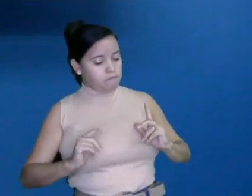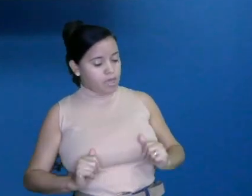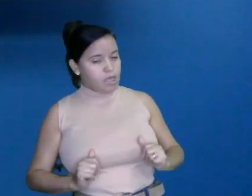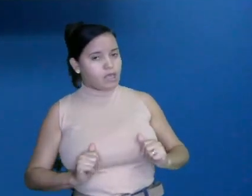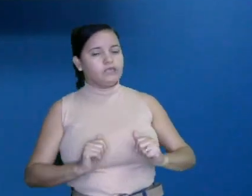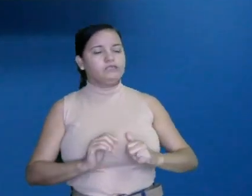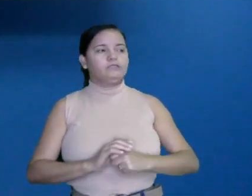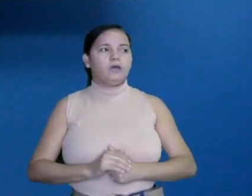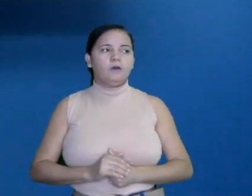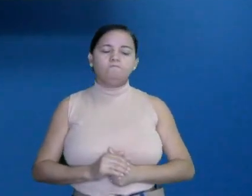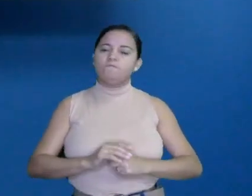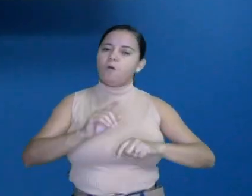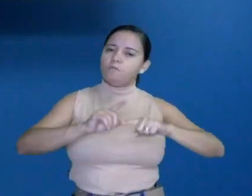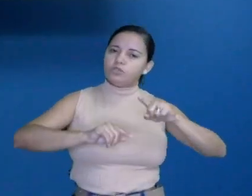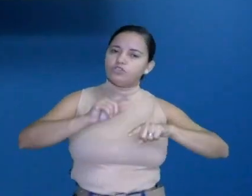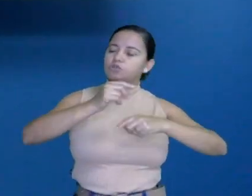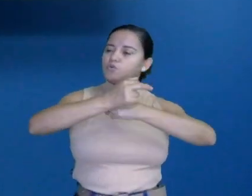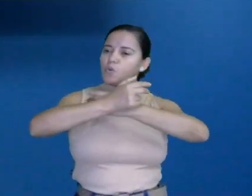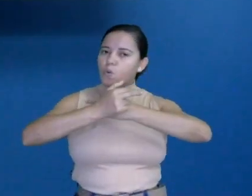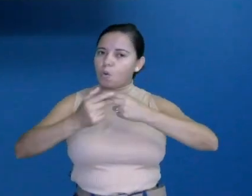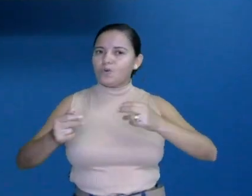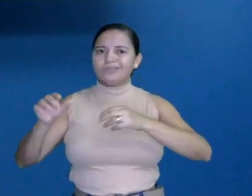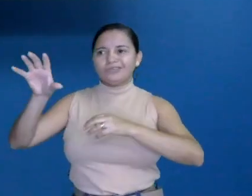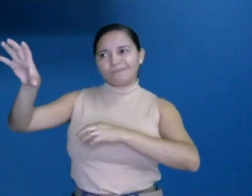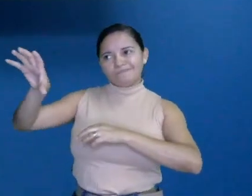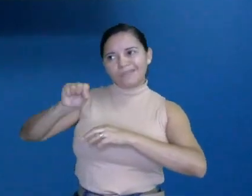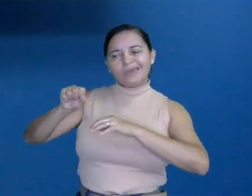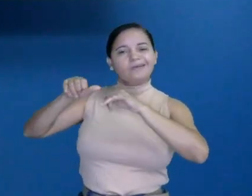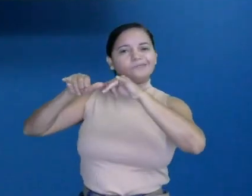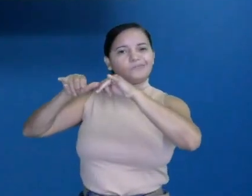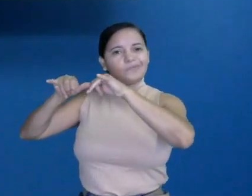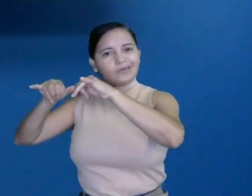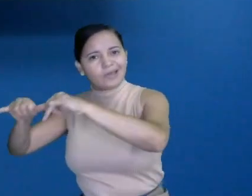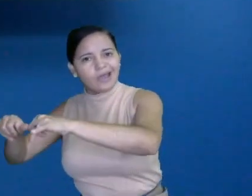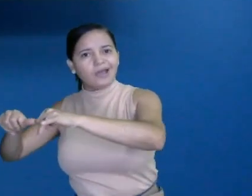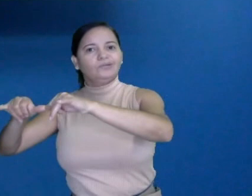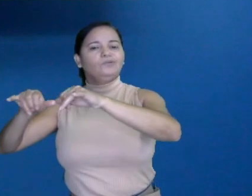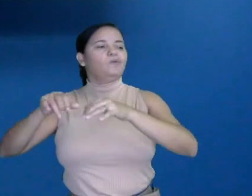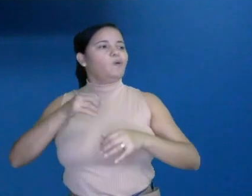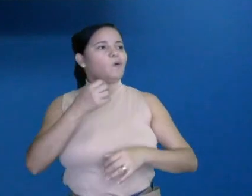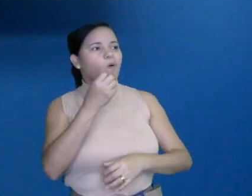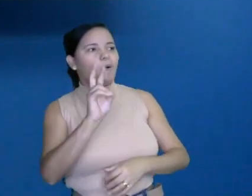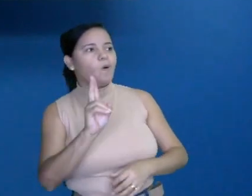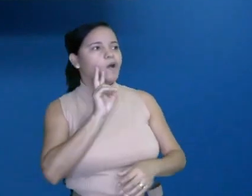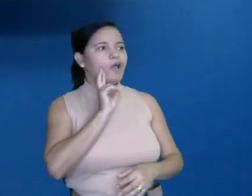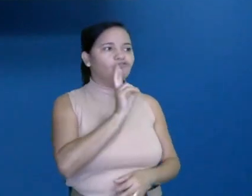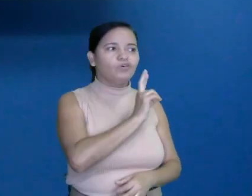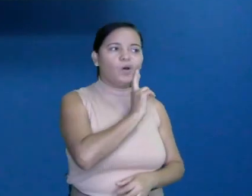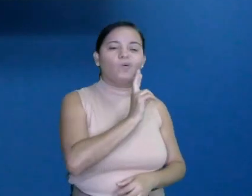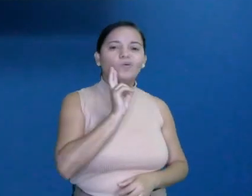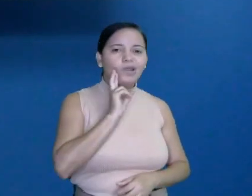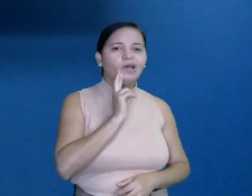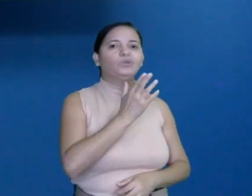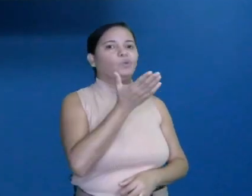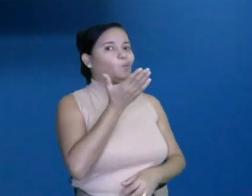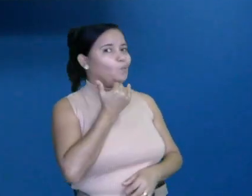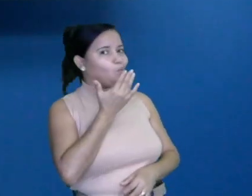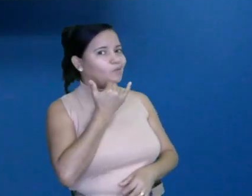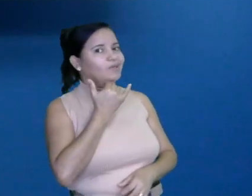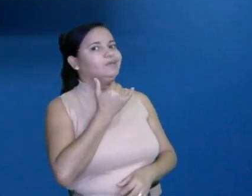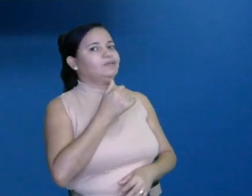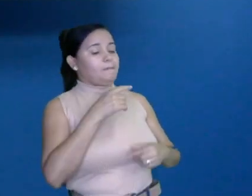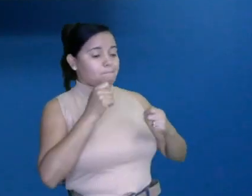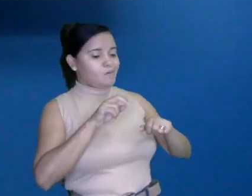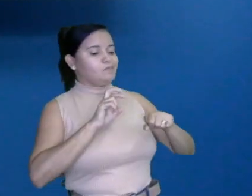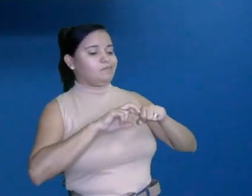ter com esses objetos que trazemos do mercado ou com a comida que a gente pede num restaurante, porque ali pode trazer